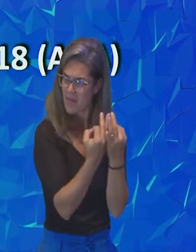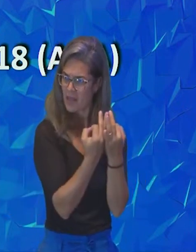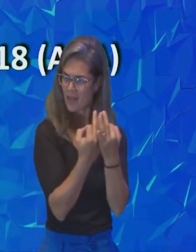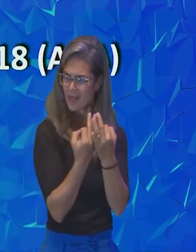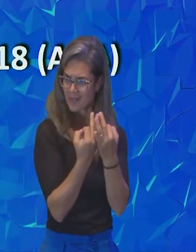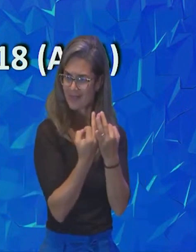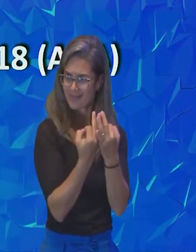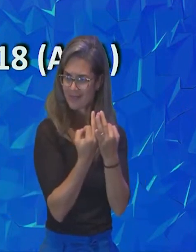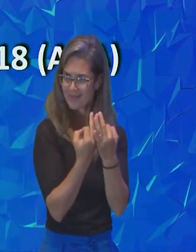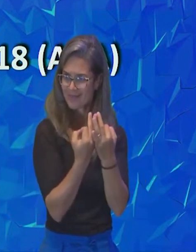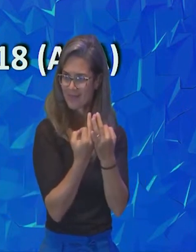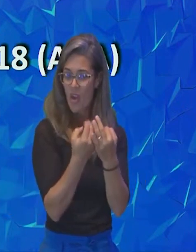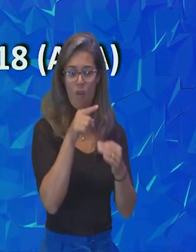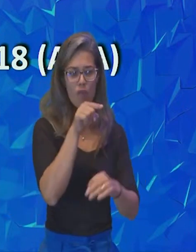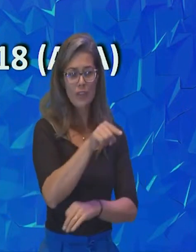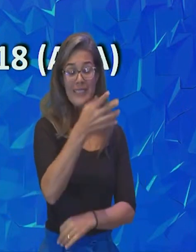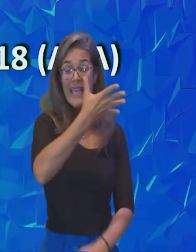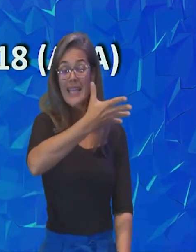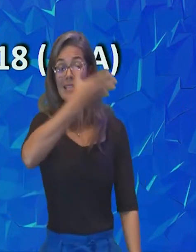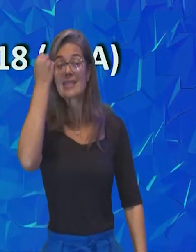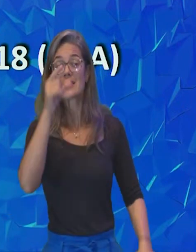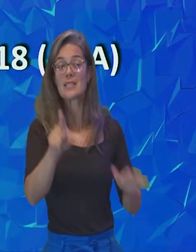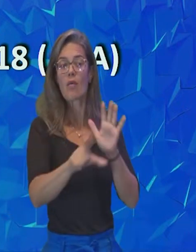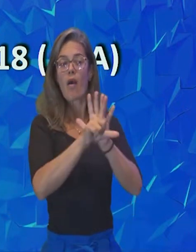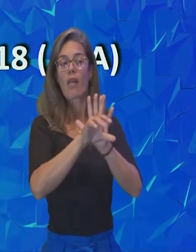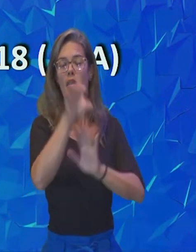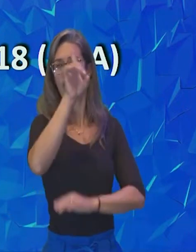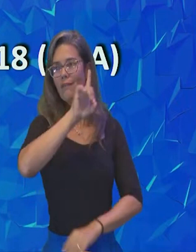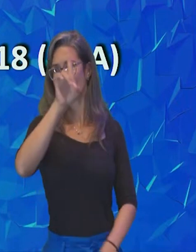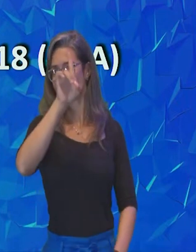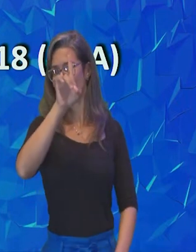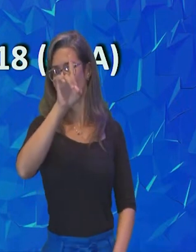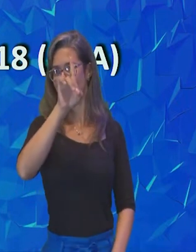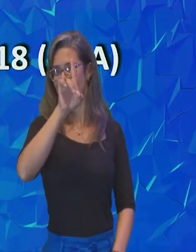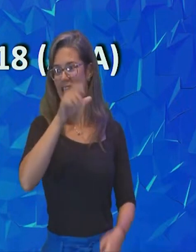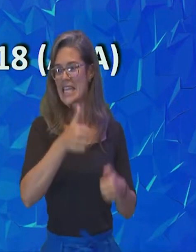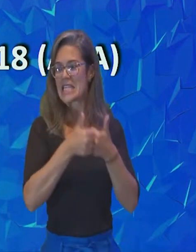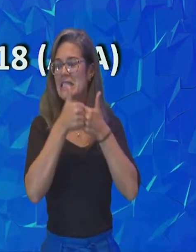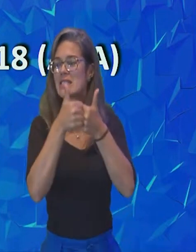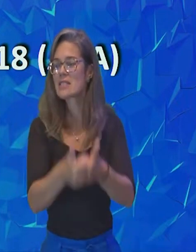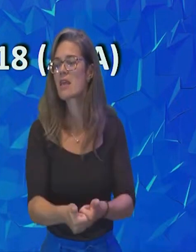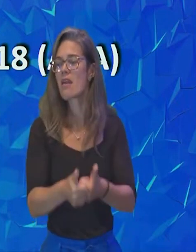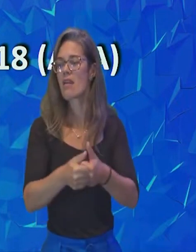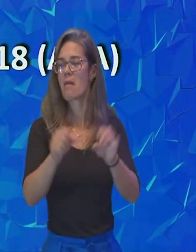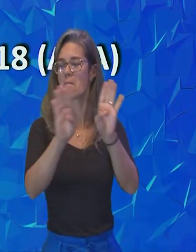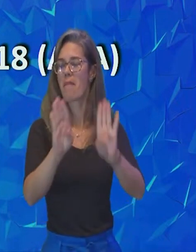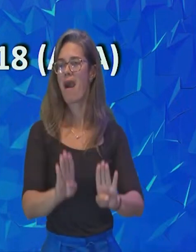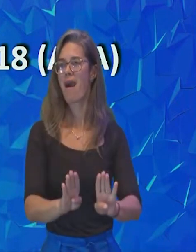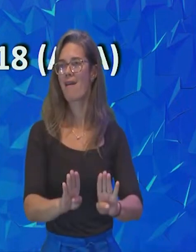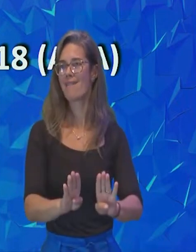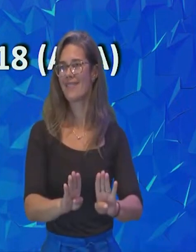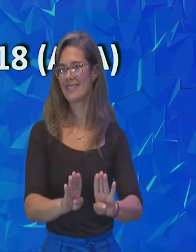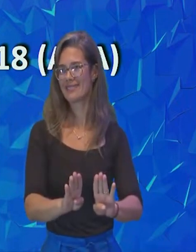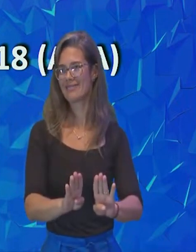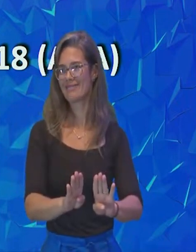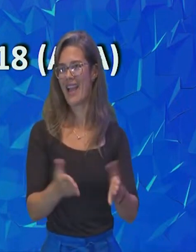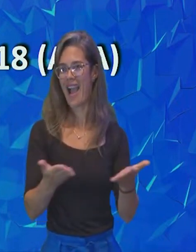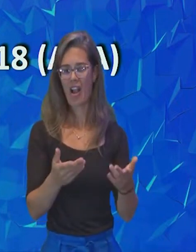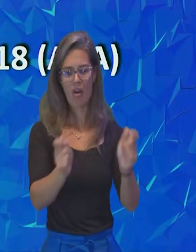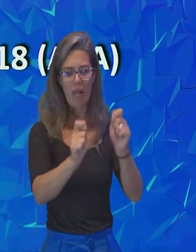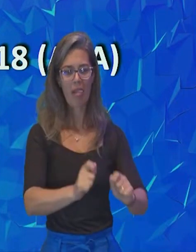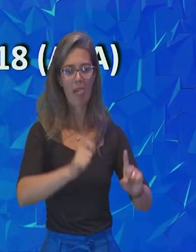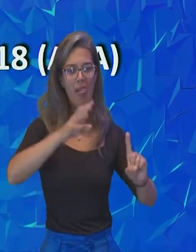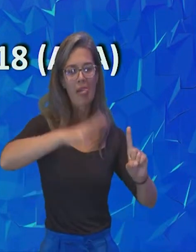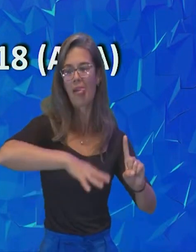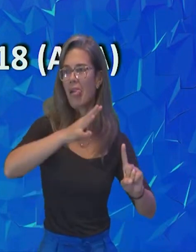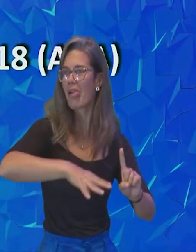Acabe, porque deixaste os mandamentos do Senhor e seguiste os Baalins. Elias foi acusado